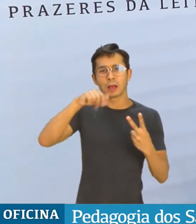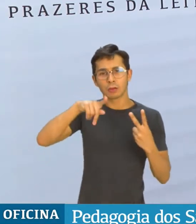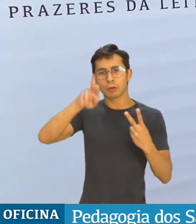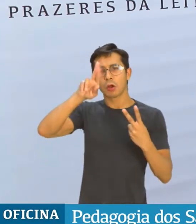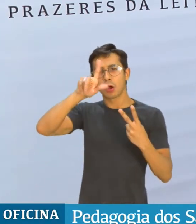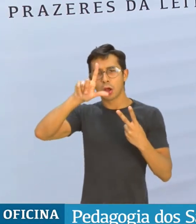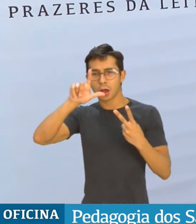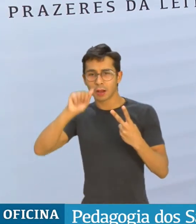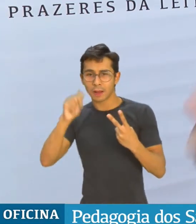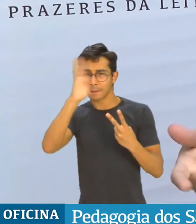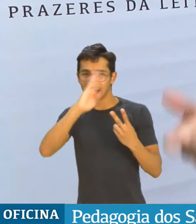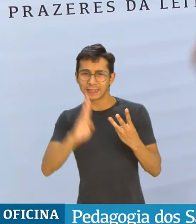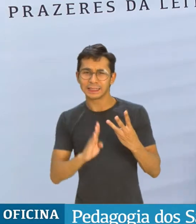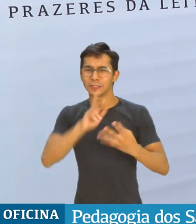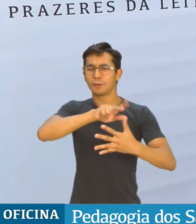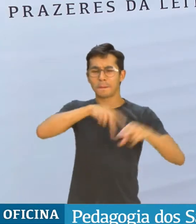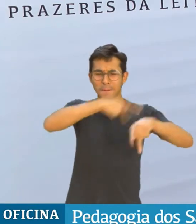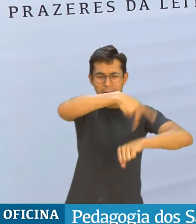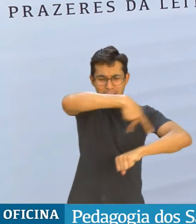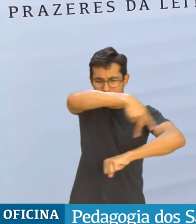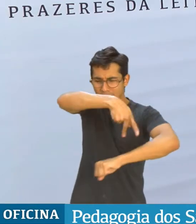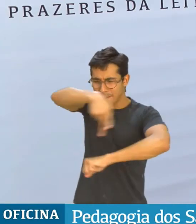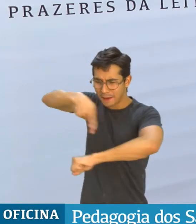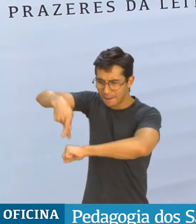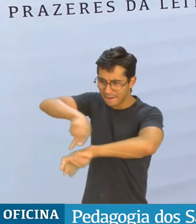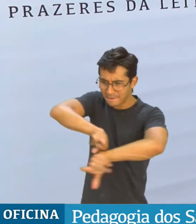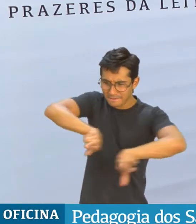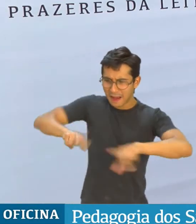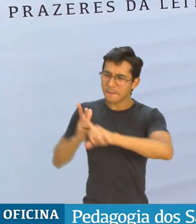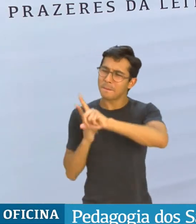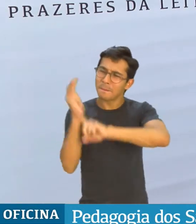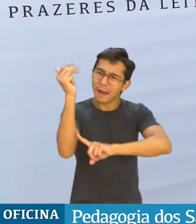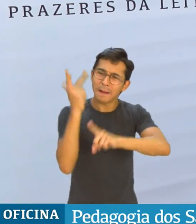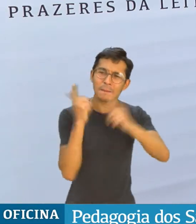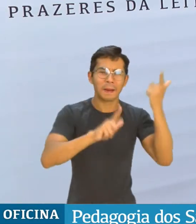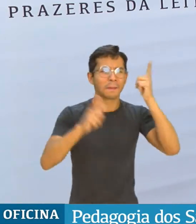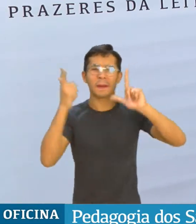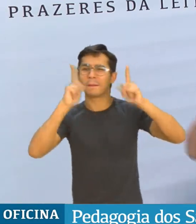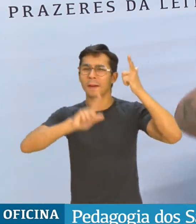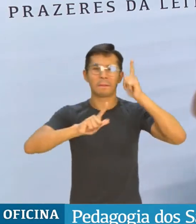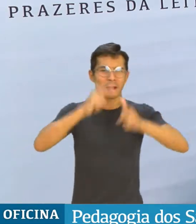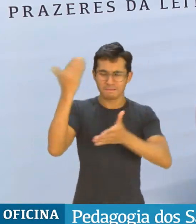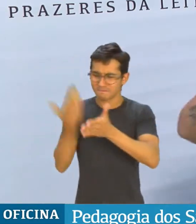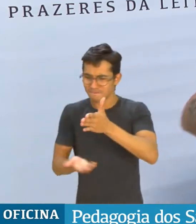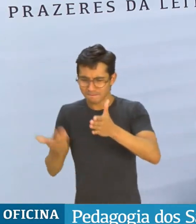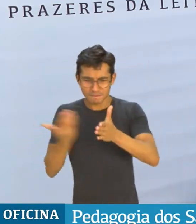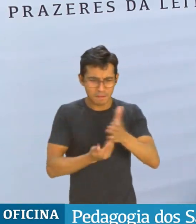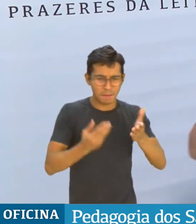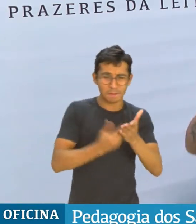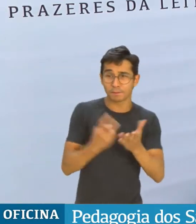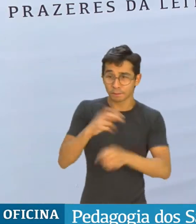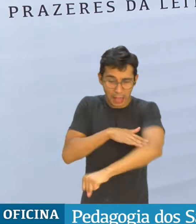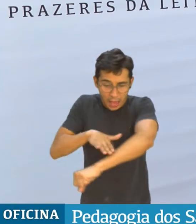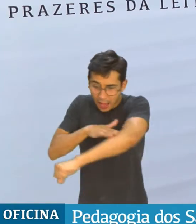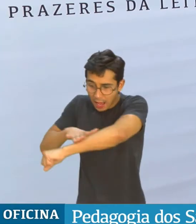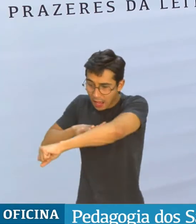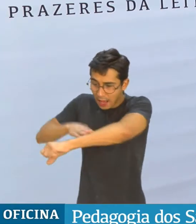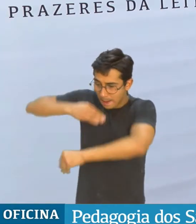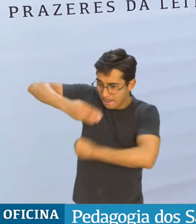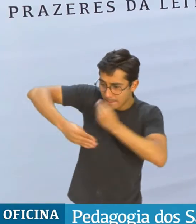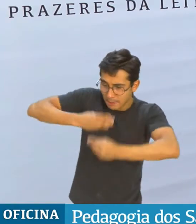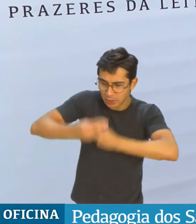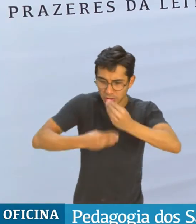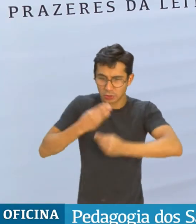Cuba, Ruanda, Haiti, Jamaica, Etiópia. Conquistas, glórias, derrotas, vitórias de tantas batalhas traçadas, misturando as raças com as marcas da velha